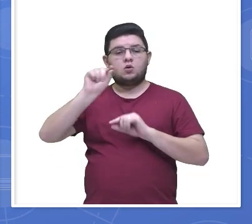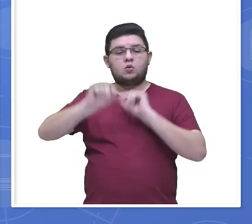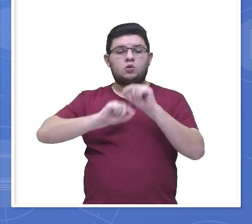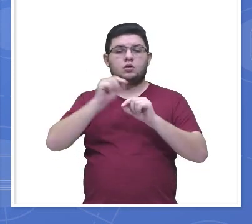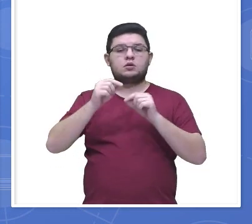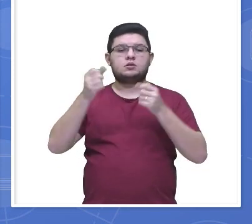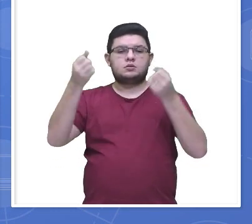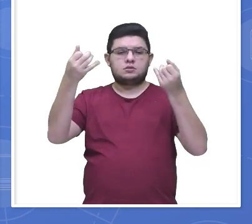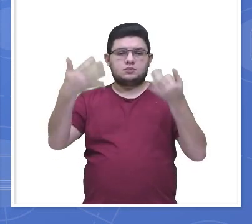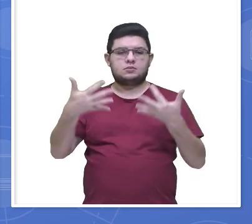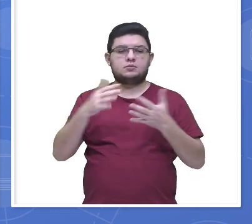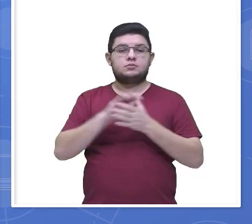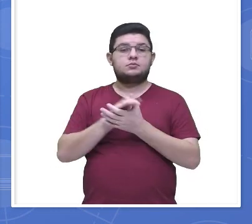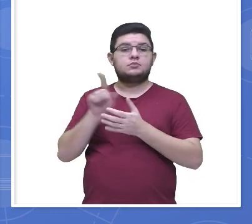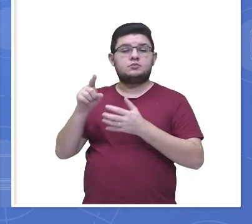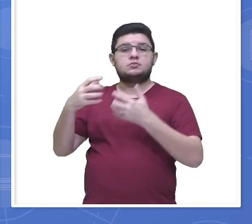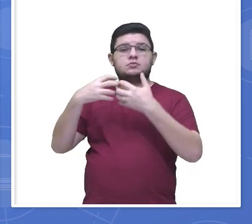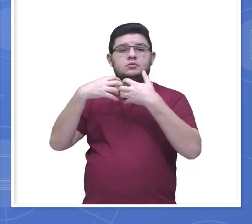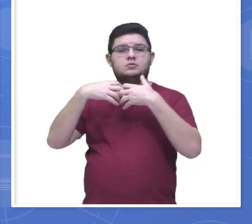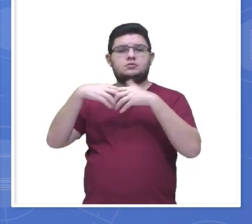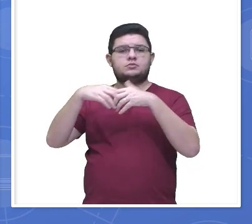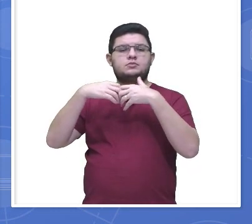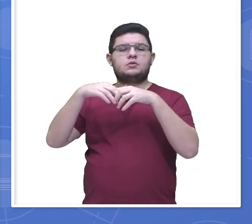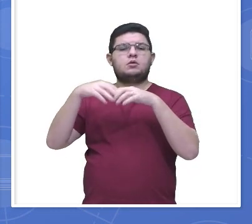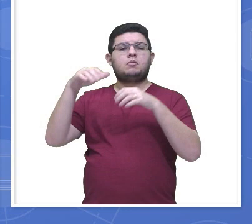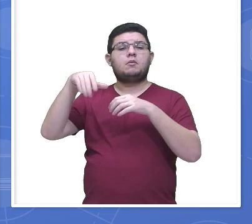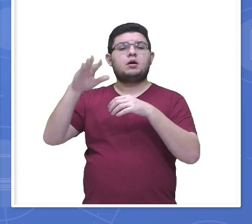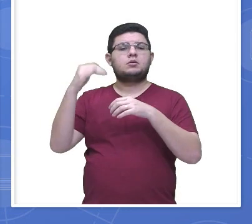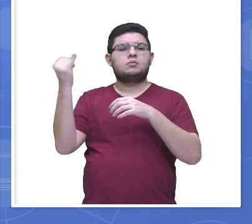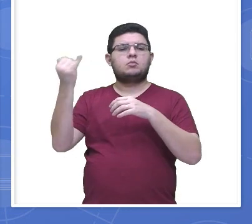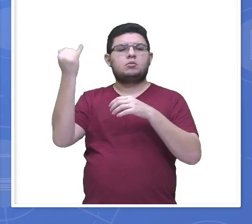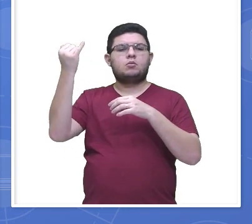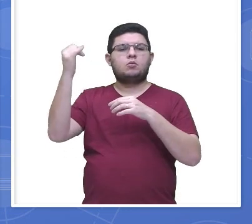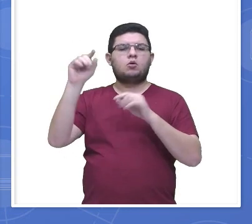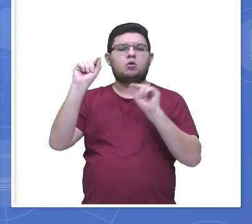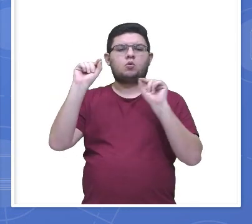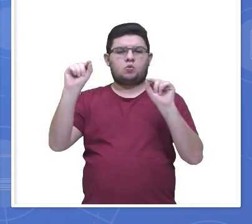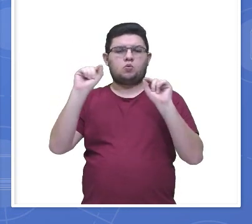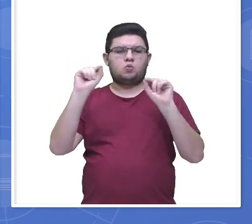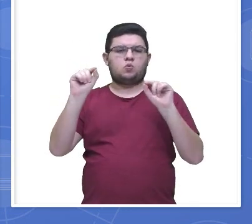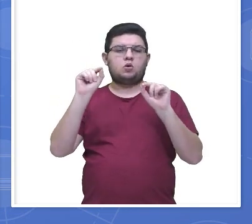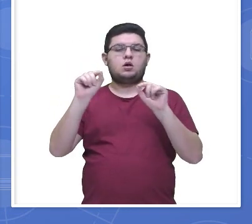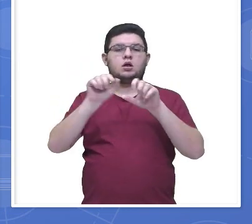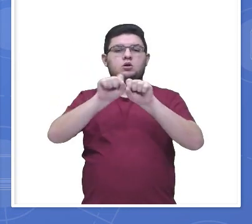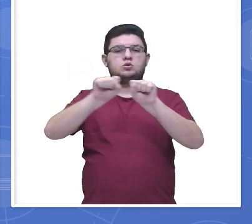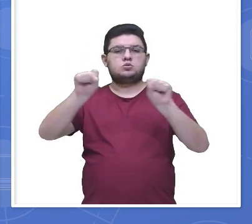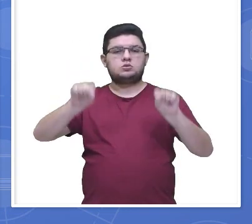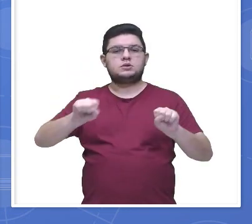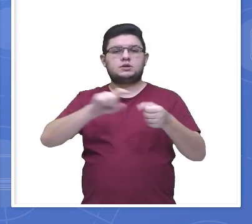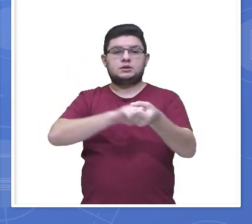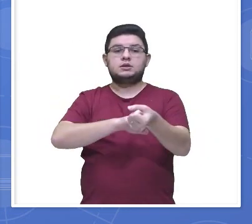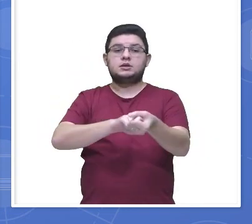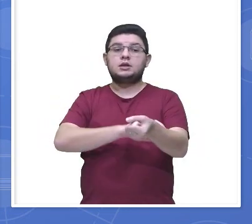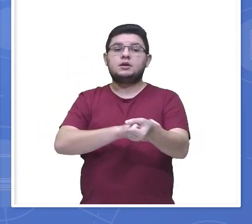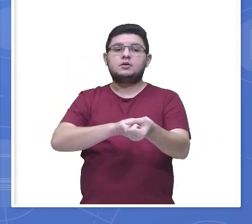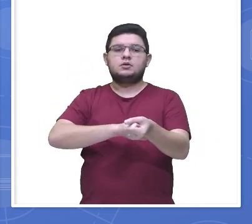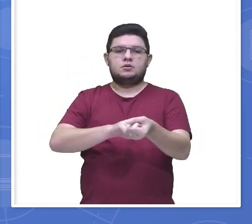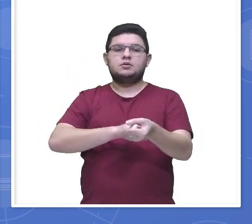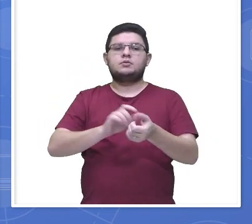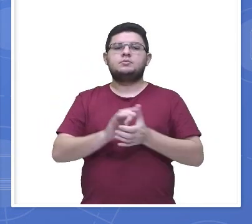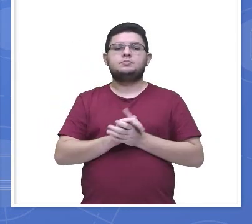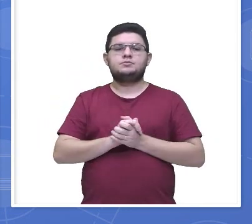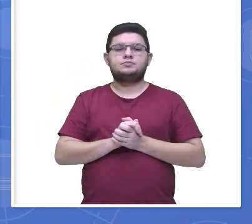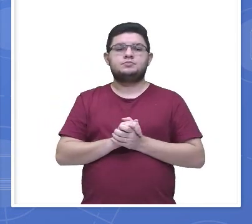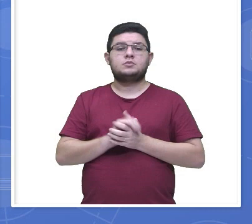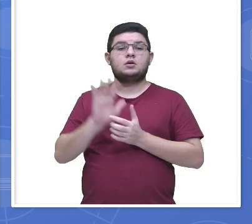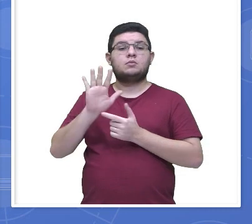o órgão mais importante, né? Cadê aí a nossa próxima imagem? É o órgão mais importante do sistema nervoso